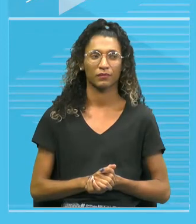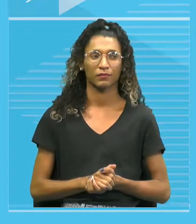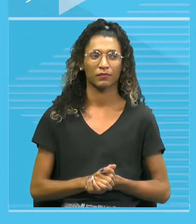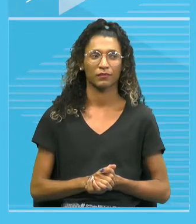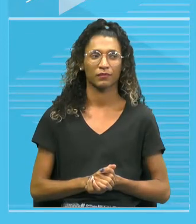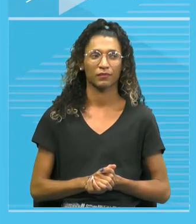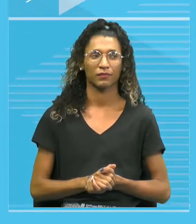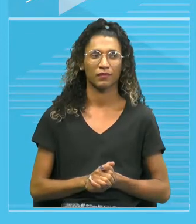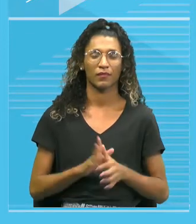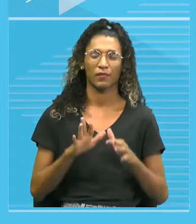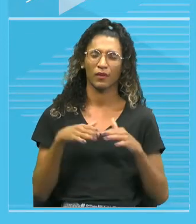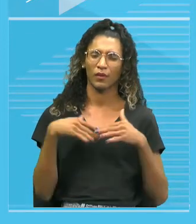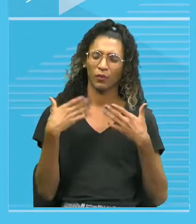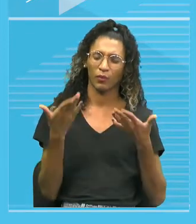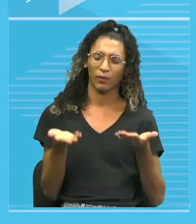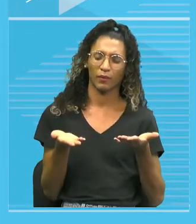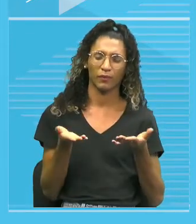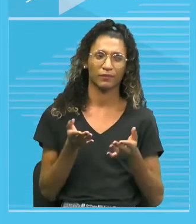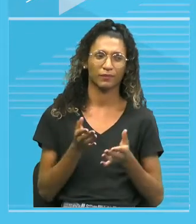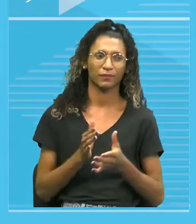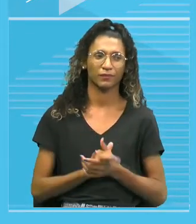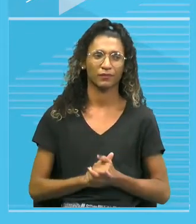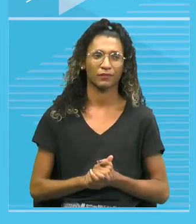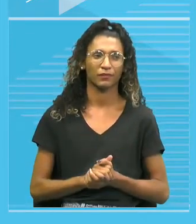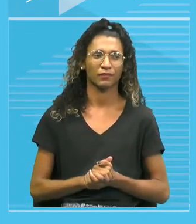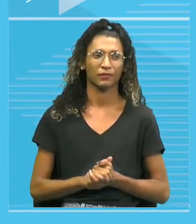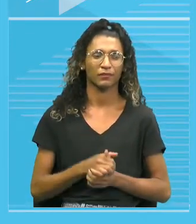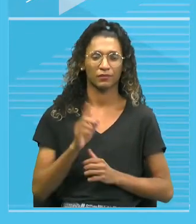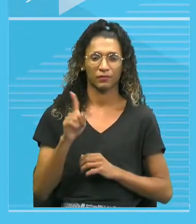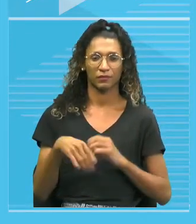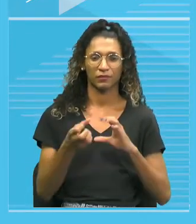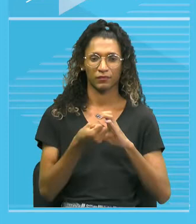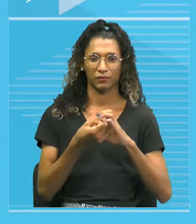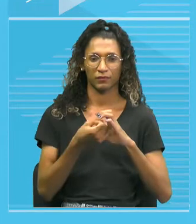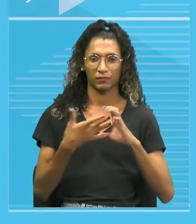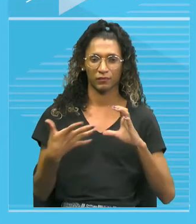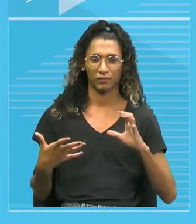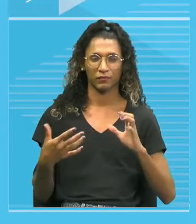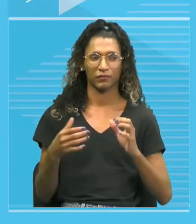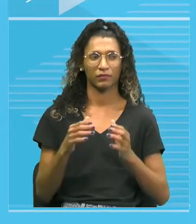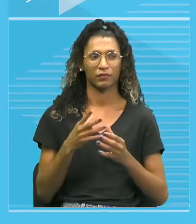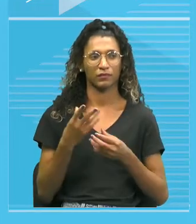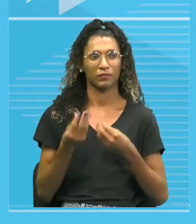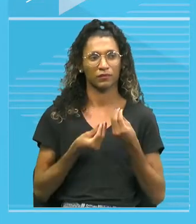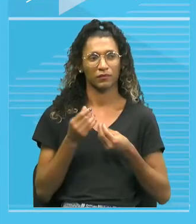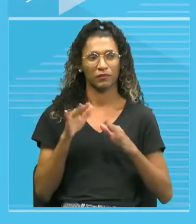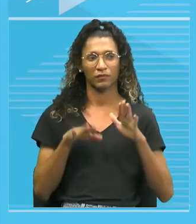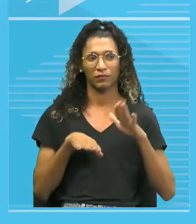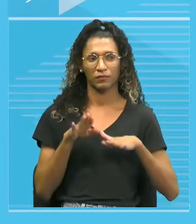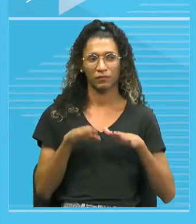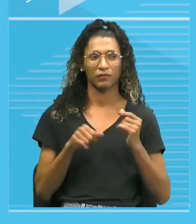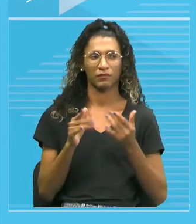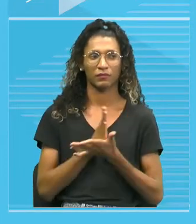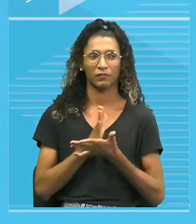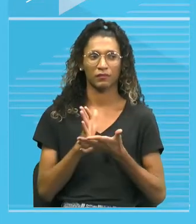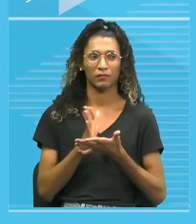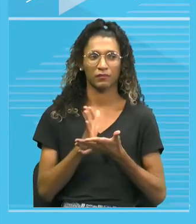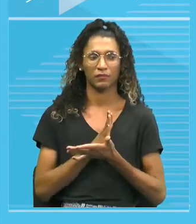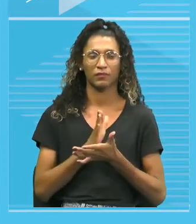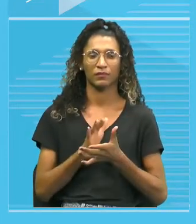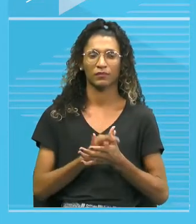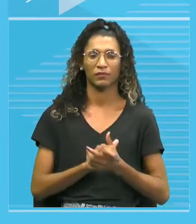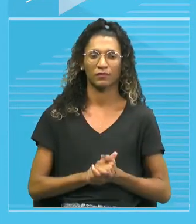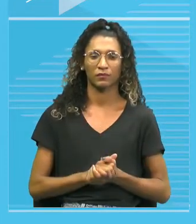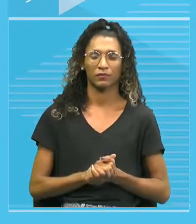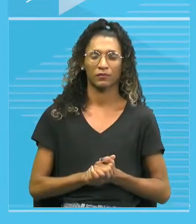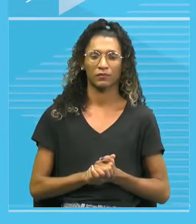E quais são esses efeitos? Vamos lá. Bom, isso é característico de exposições a pequenas doses. Pequenas